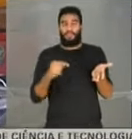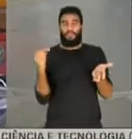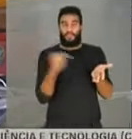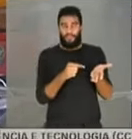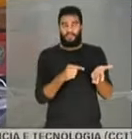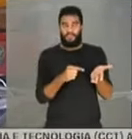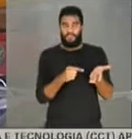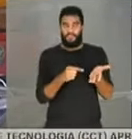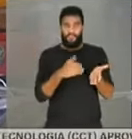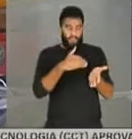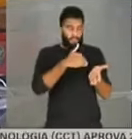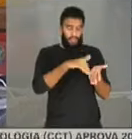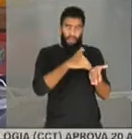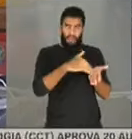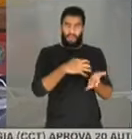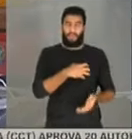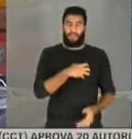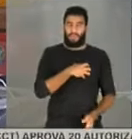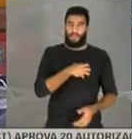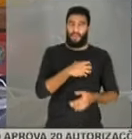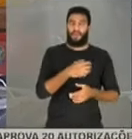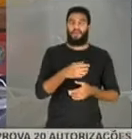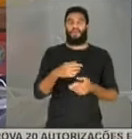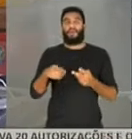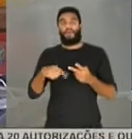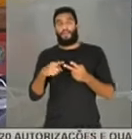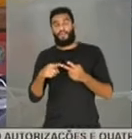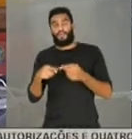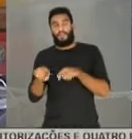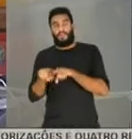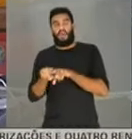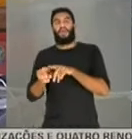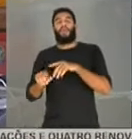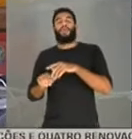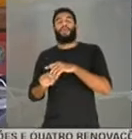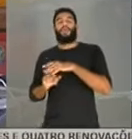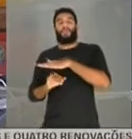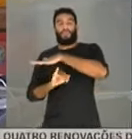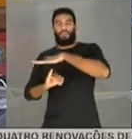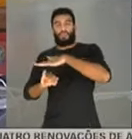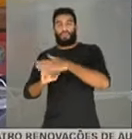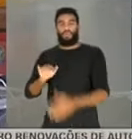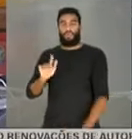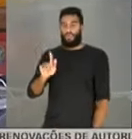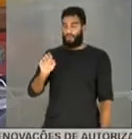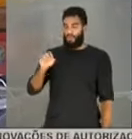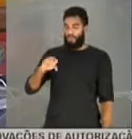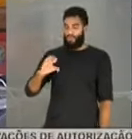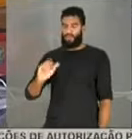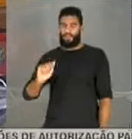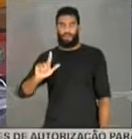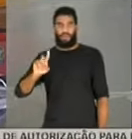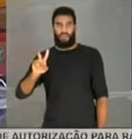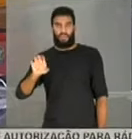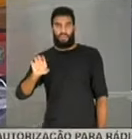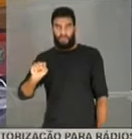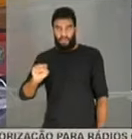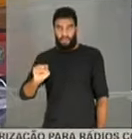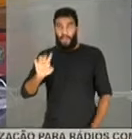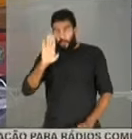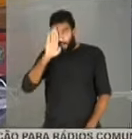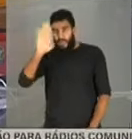as Secretarias de Saúde da Bahia com a Fundação Gonçalves e Sampaio, especialmente quanto aos contratos